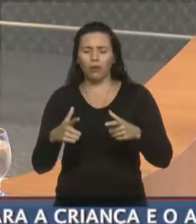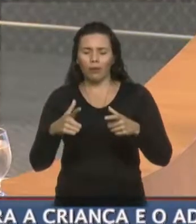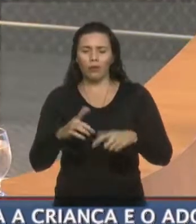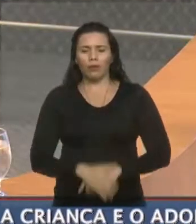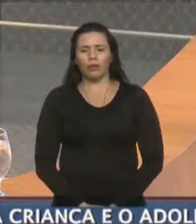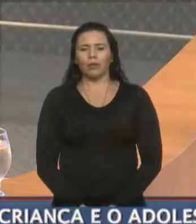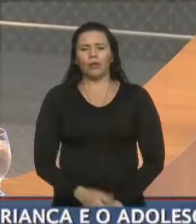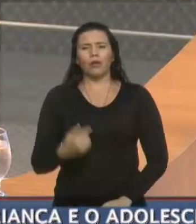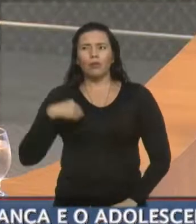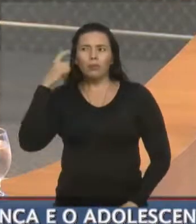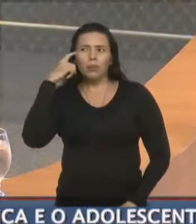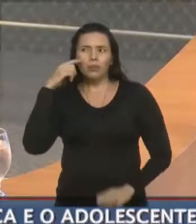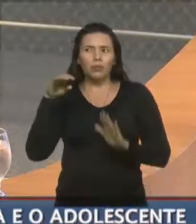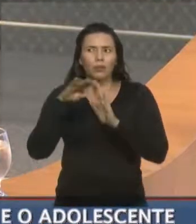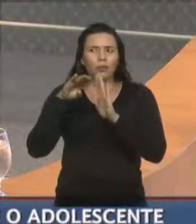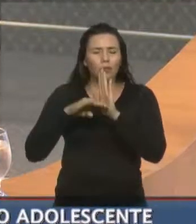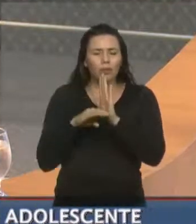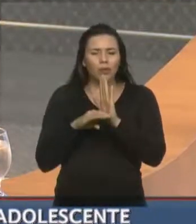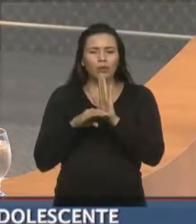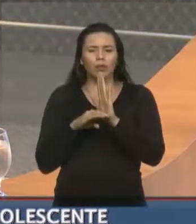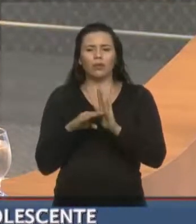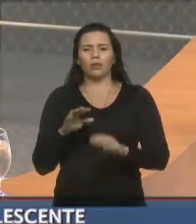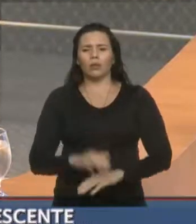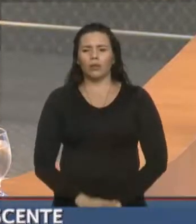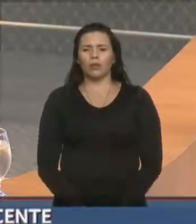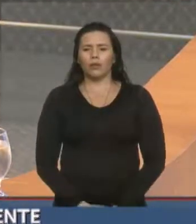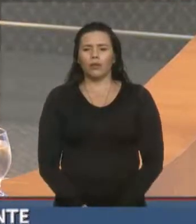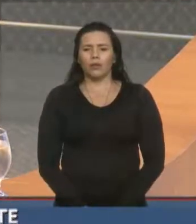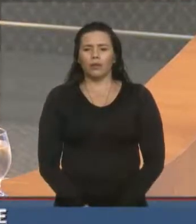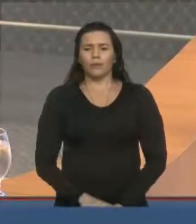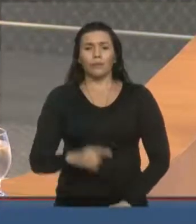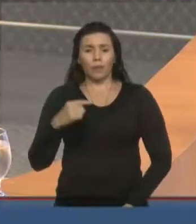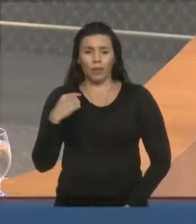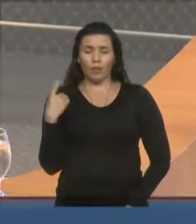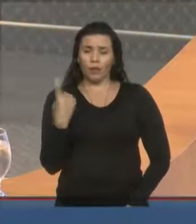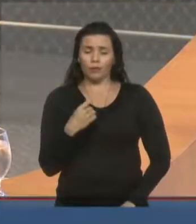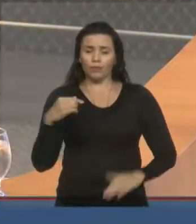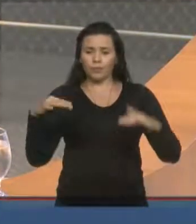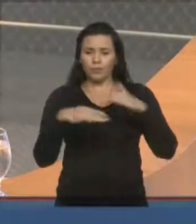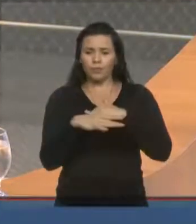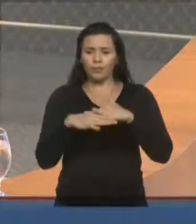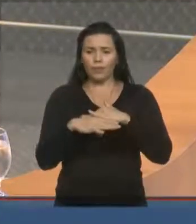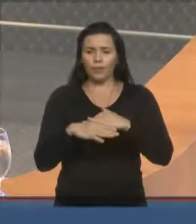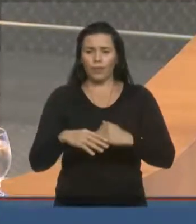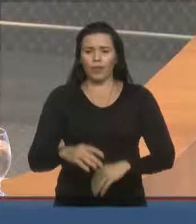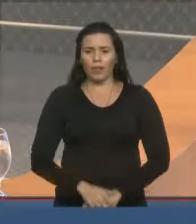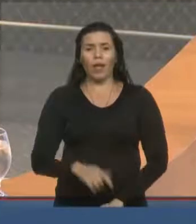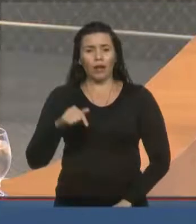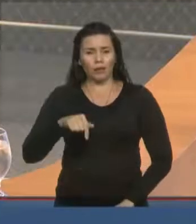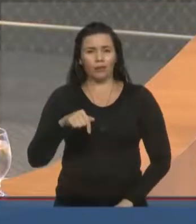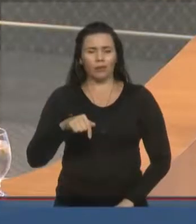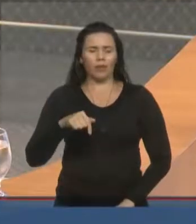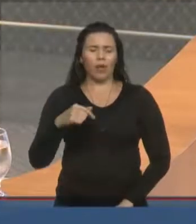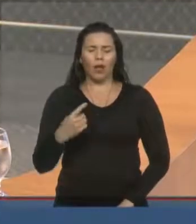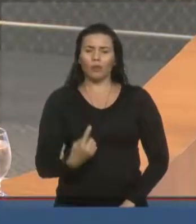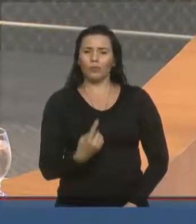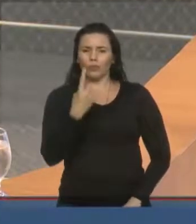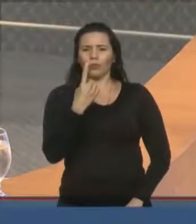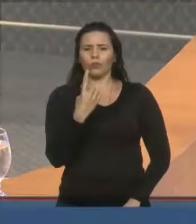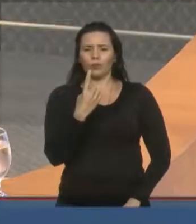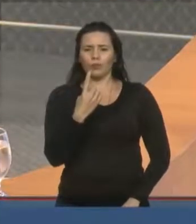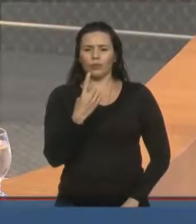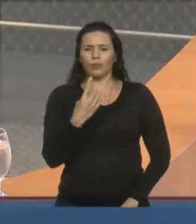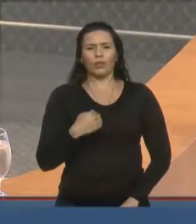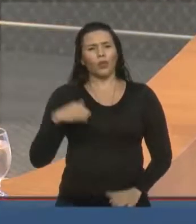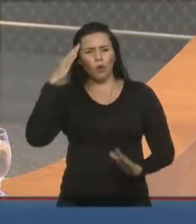engano, salvo melhor juízo, seria a nossa cidade, a nossa capital, a única do Norte e Nordeste a cumprir